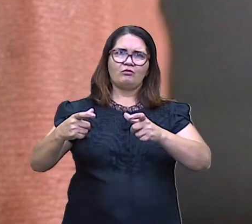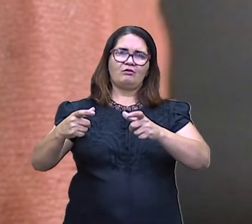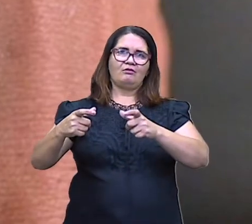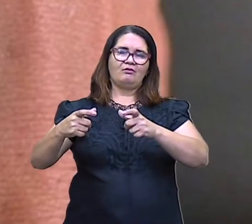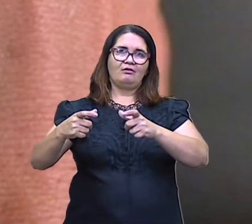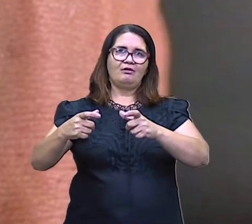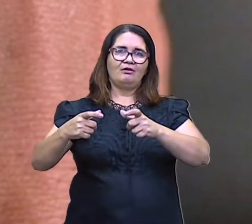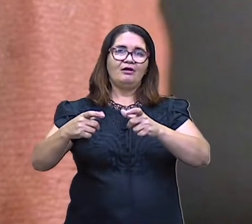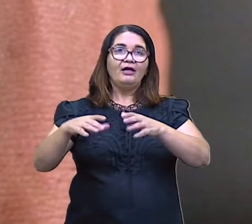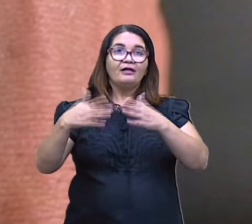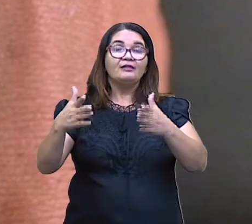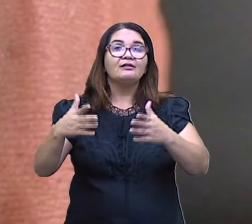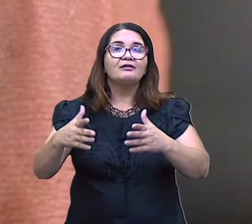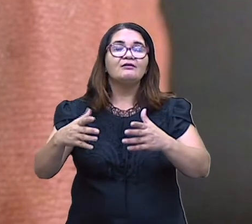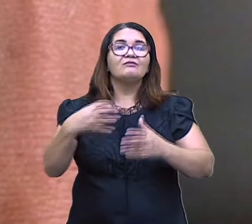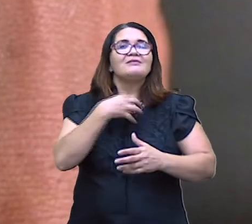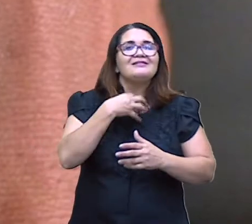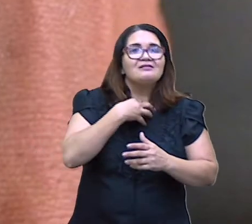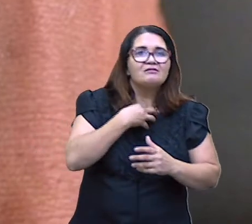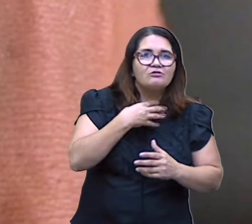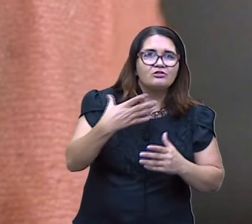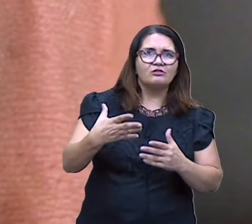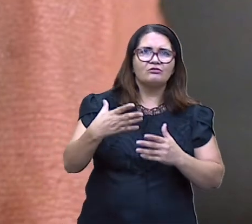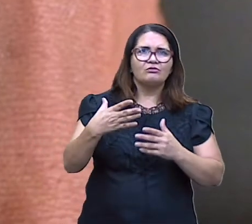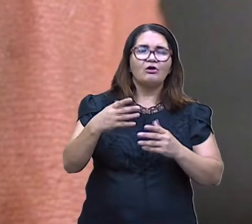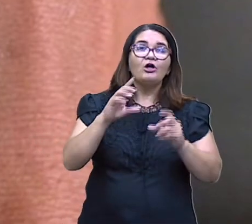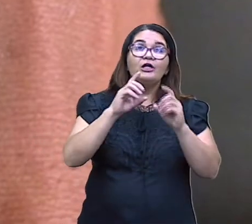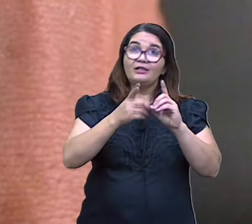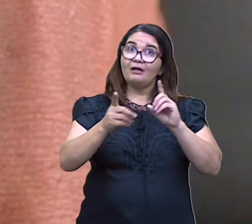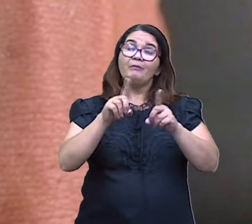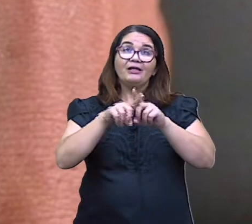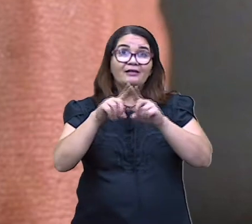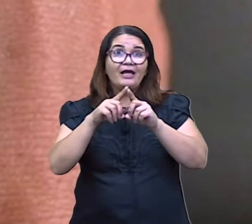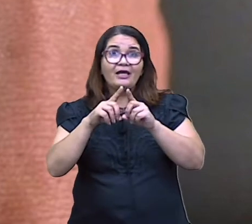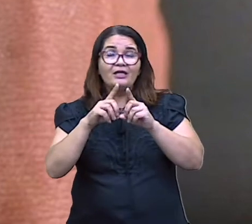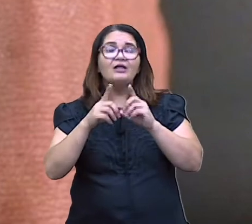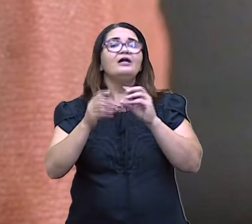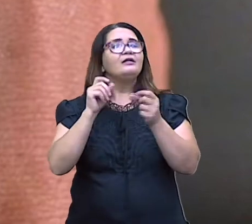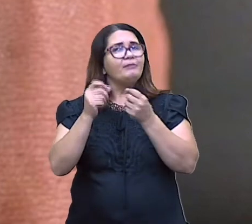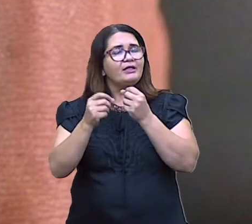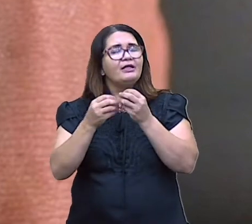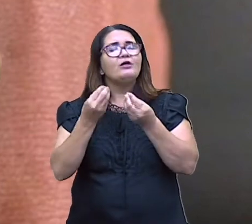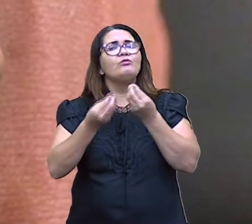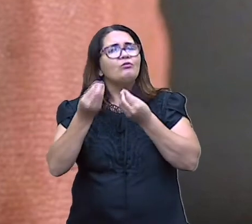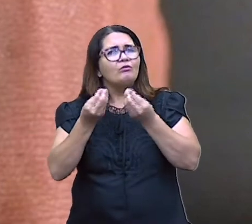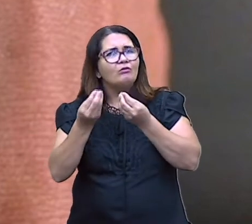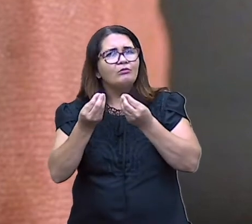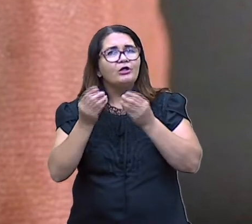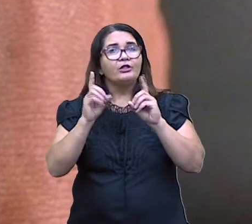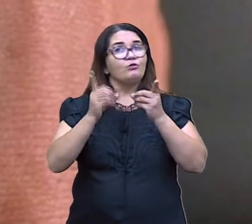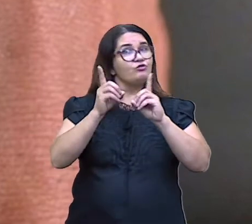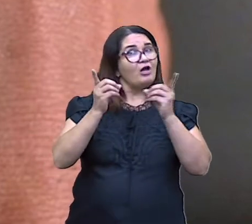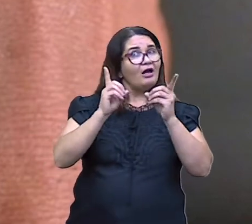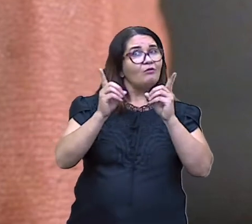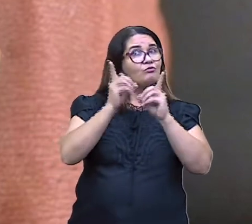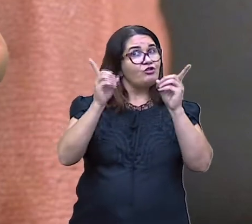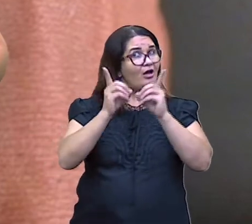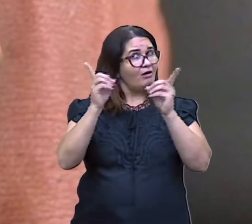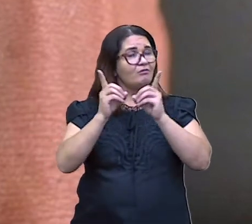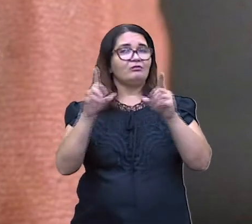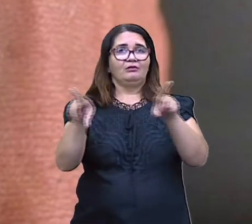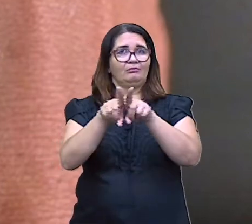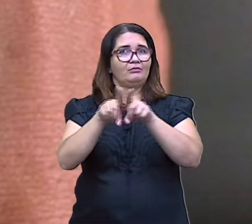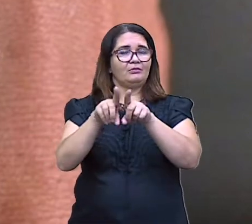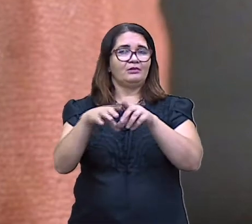aqui. Vocês podem observar aqui, ó. Tá vendo o diálogo? E você só precisa colocar os nomes desses personagens